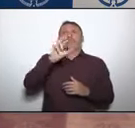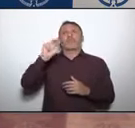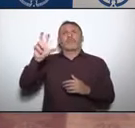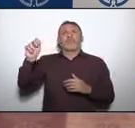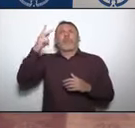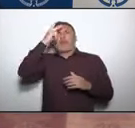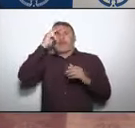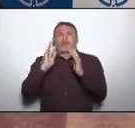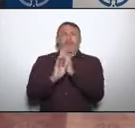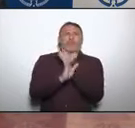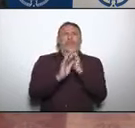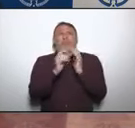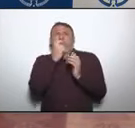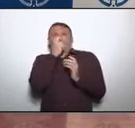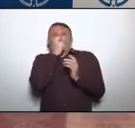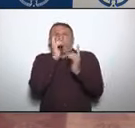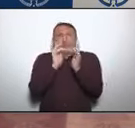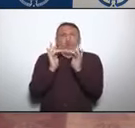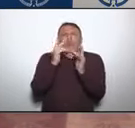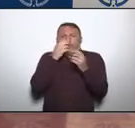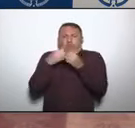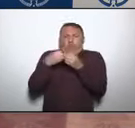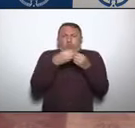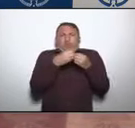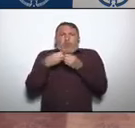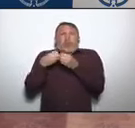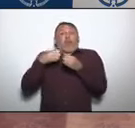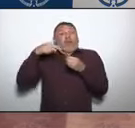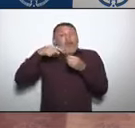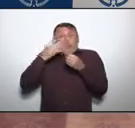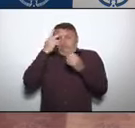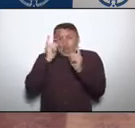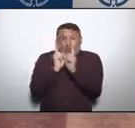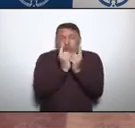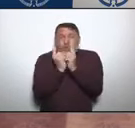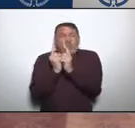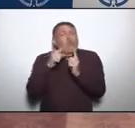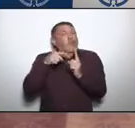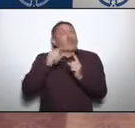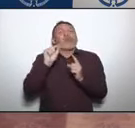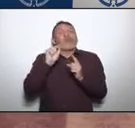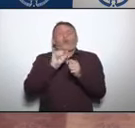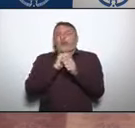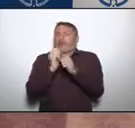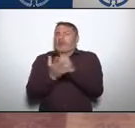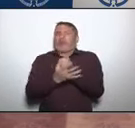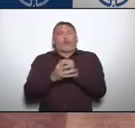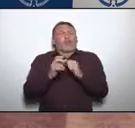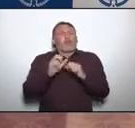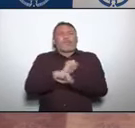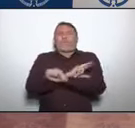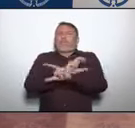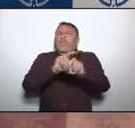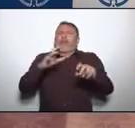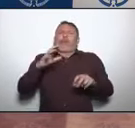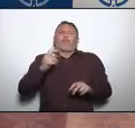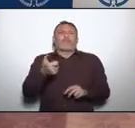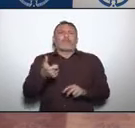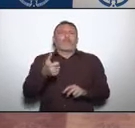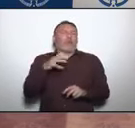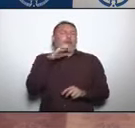aglomeração, ela é o ambiente onde o vírus se propaga com uma velocidade muito maior.